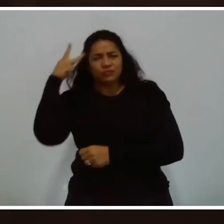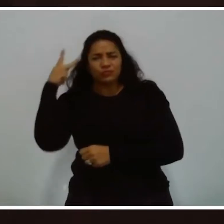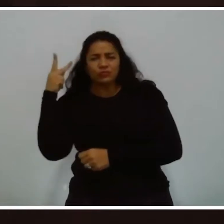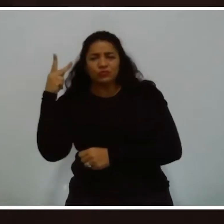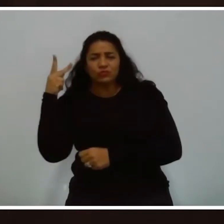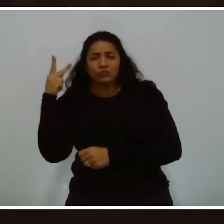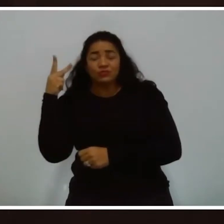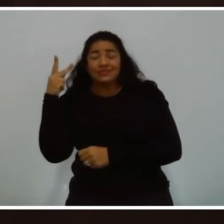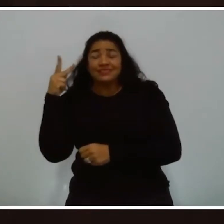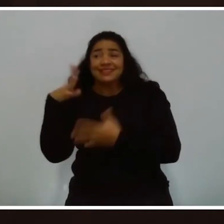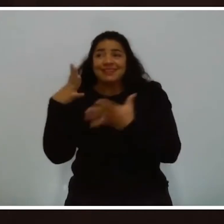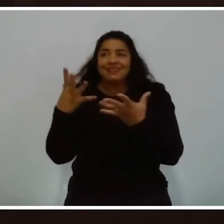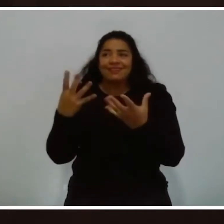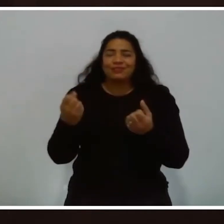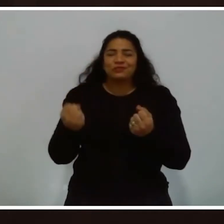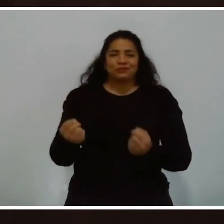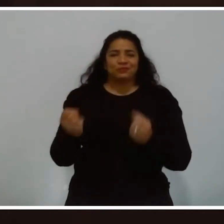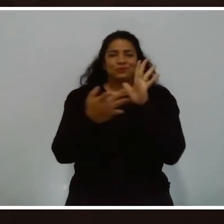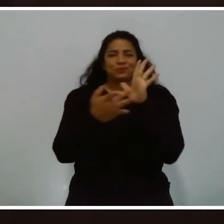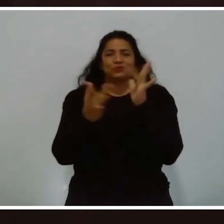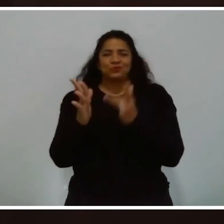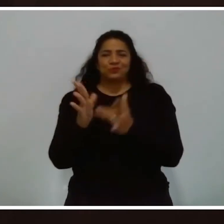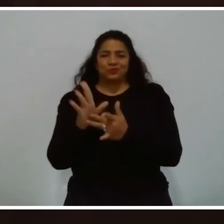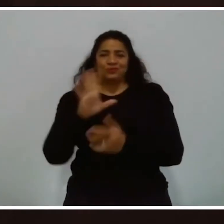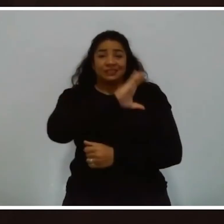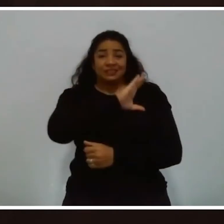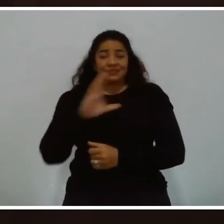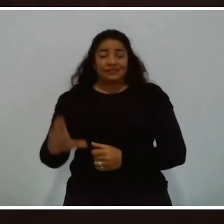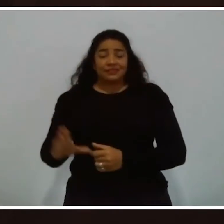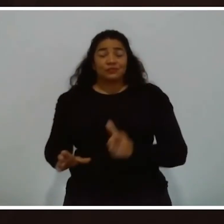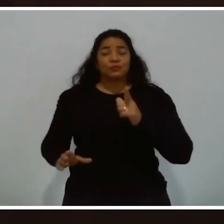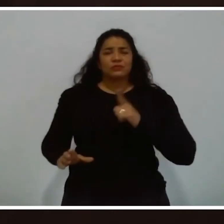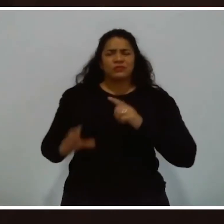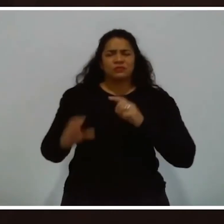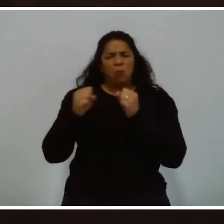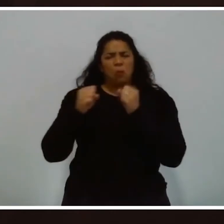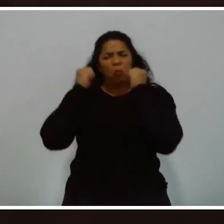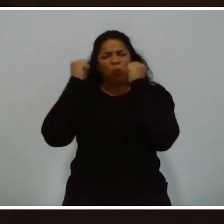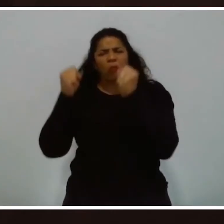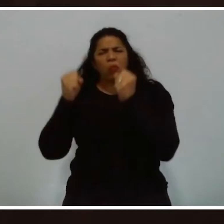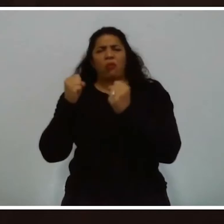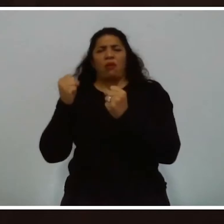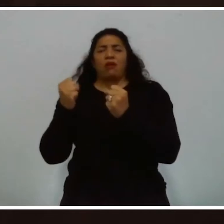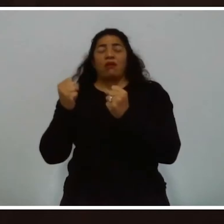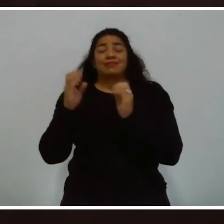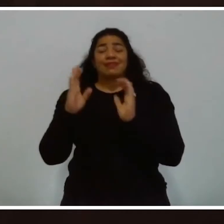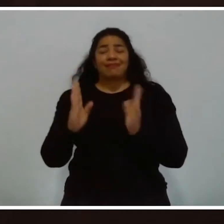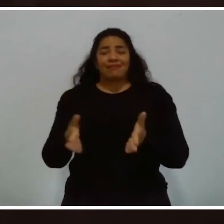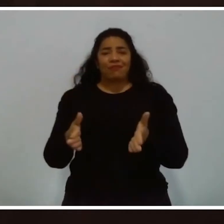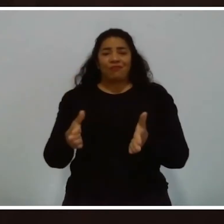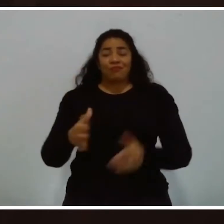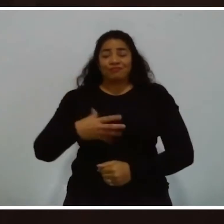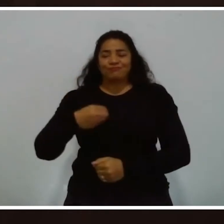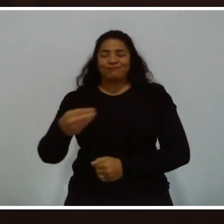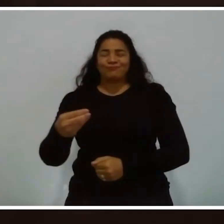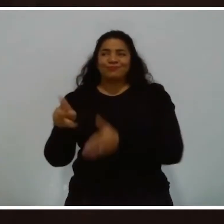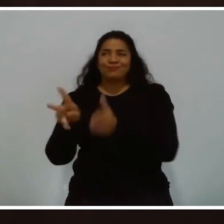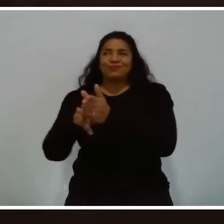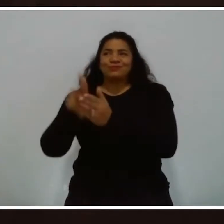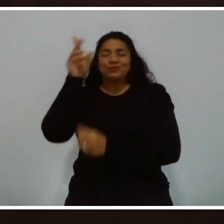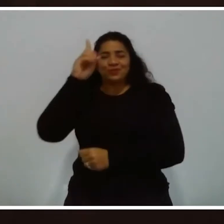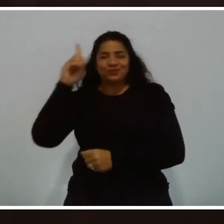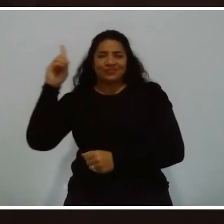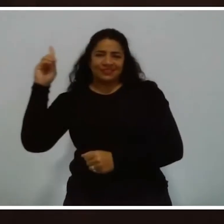feitos filhos de Deus, a saber, aos que creem no seu nome, os quais não nasceram